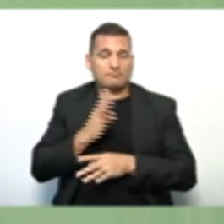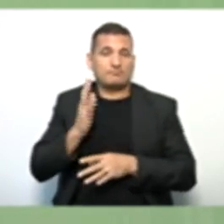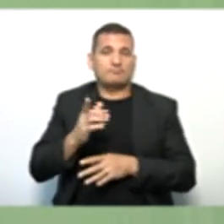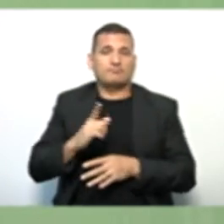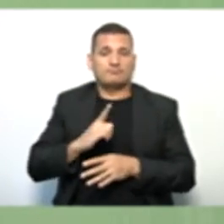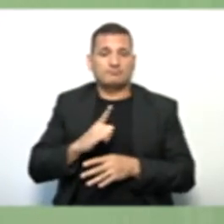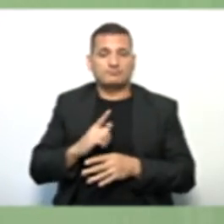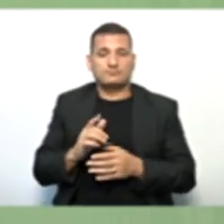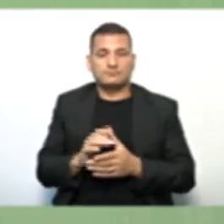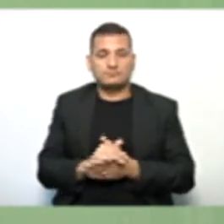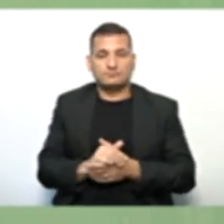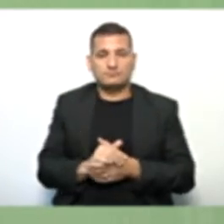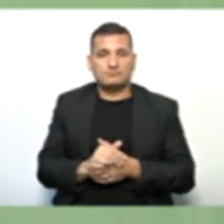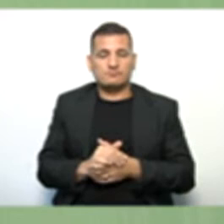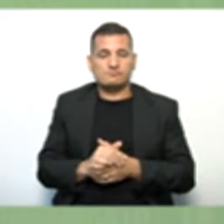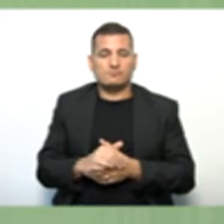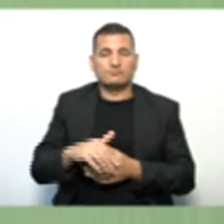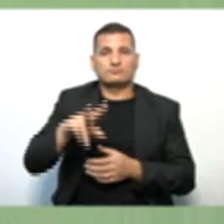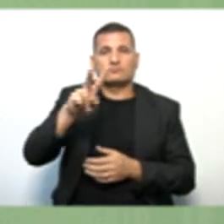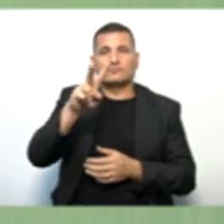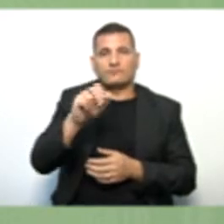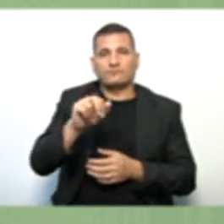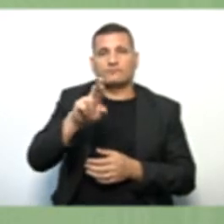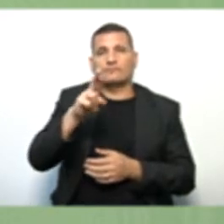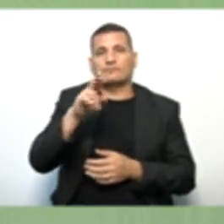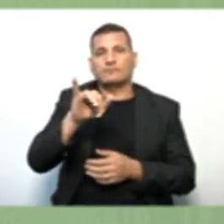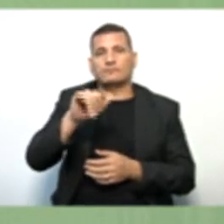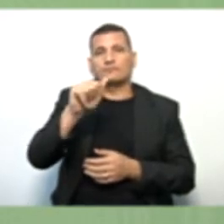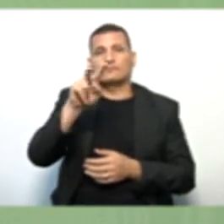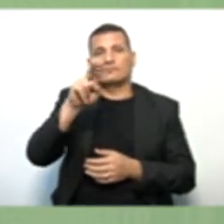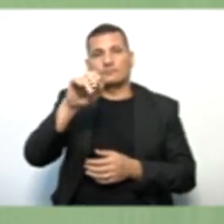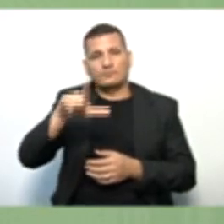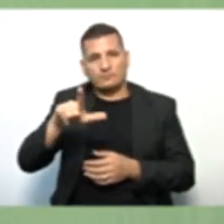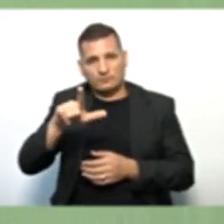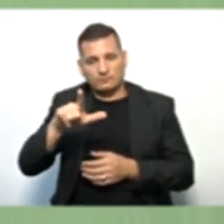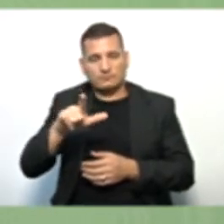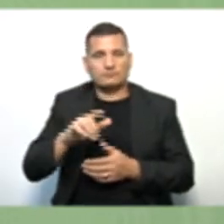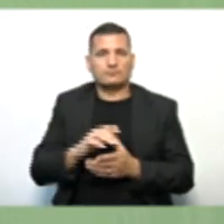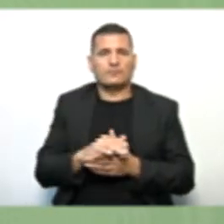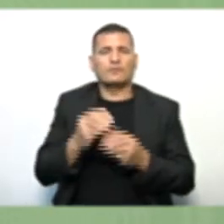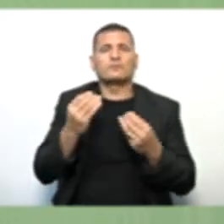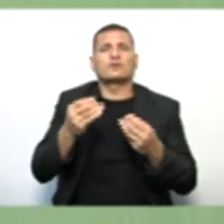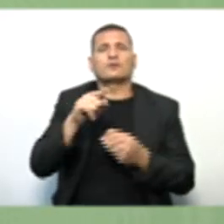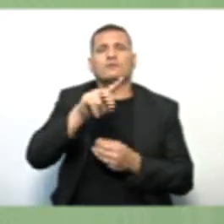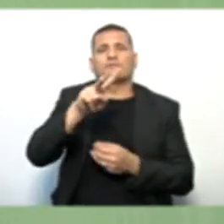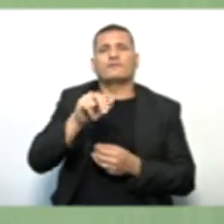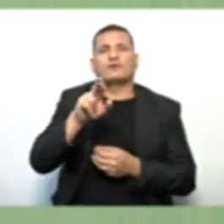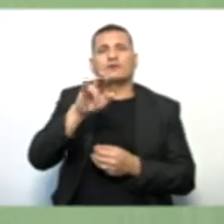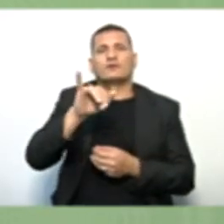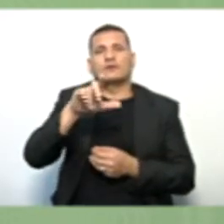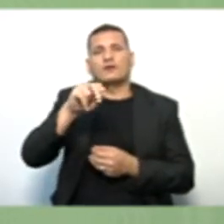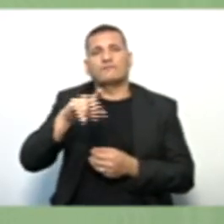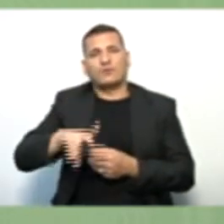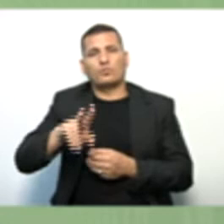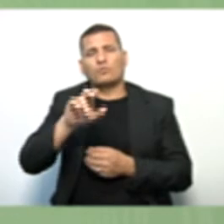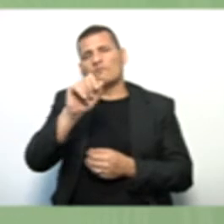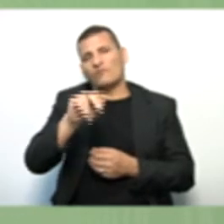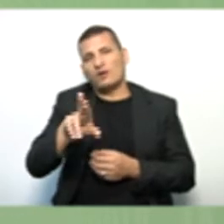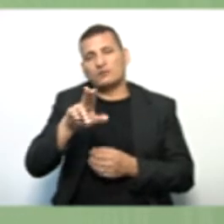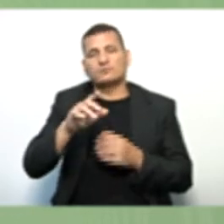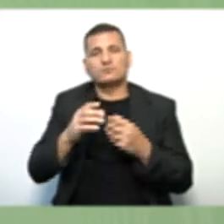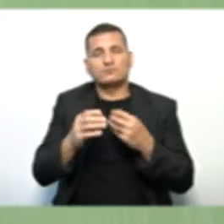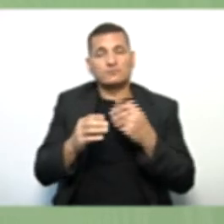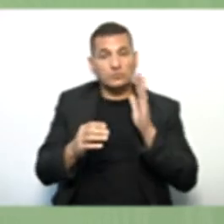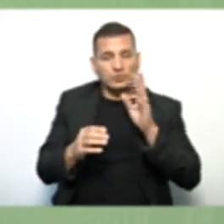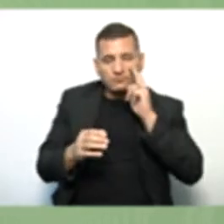isso. Vamos lá, pessoal. Variáveis e entrada de dados. Para que serve essa tal de variável? Simples. A gente já viu ela desde quando a